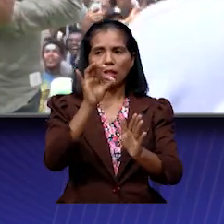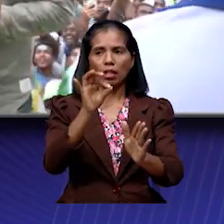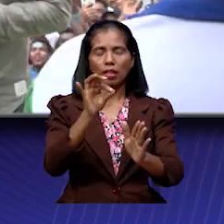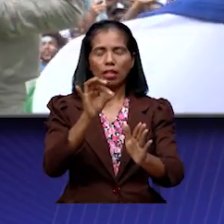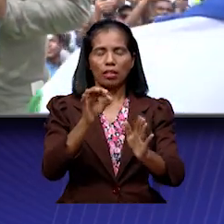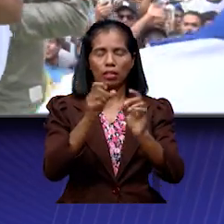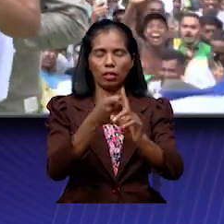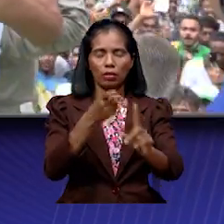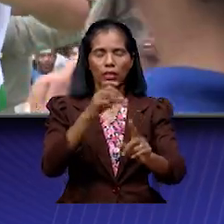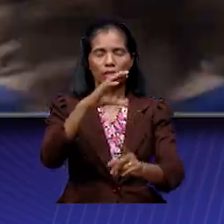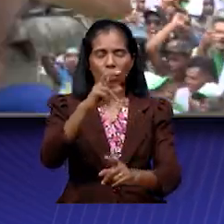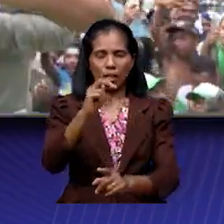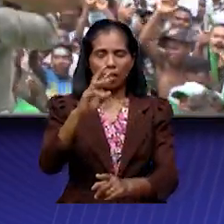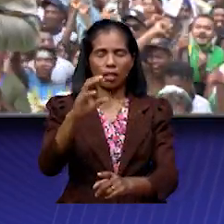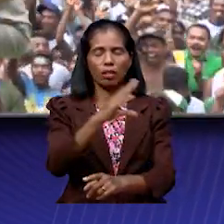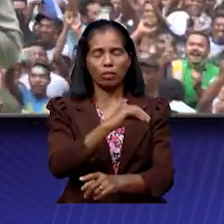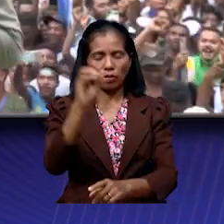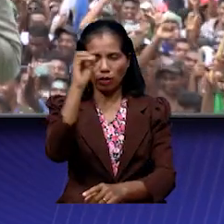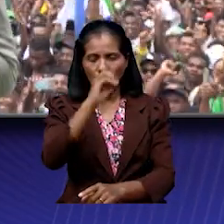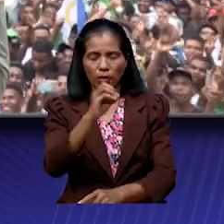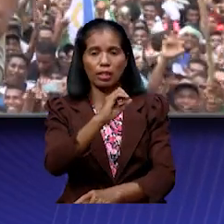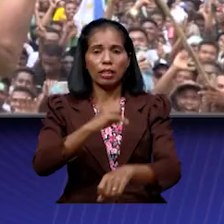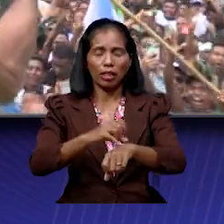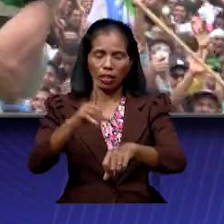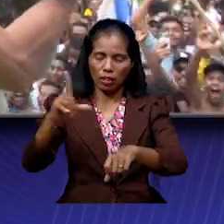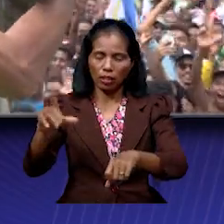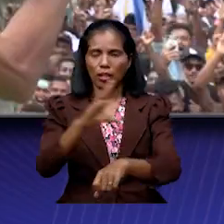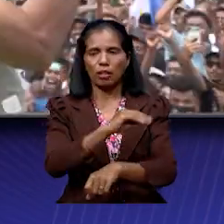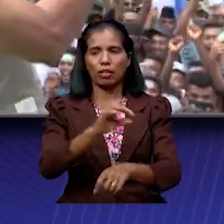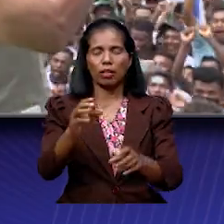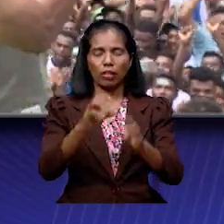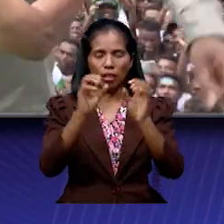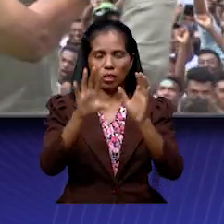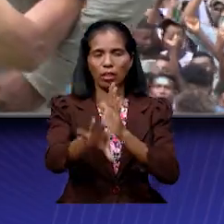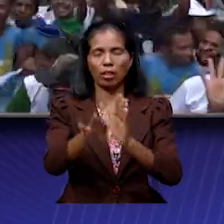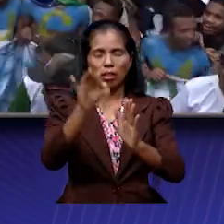CNE, Observador Internacional União Europeia, no retan segurança